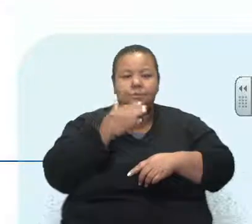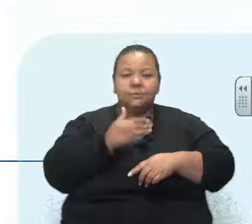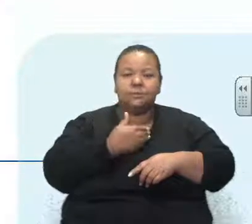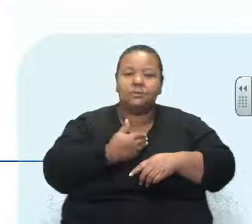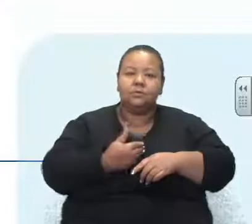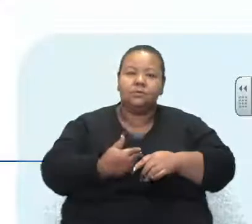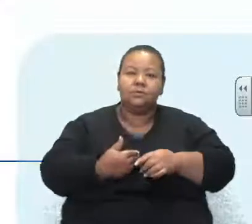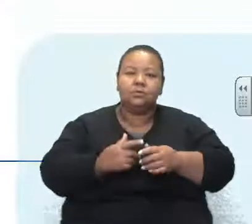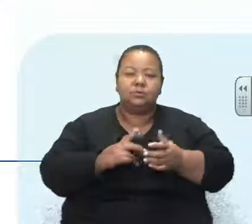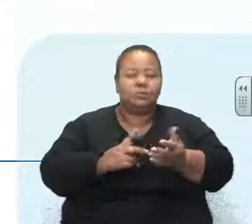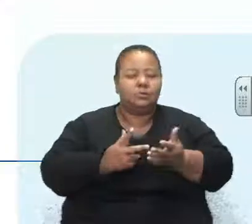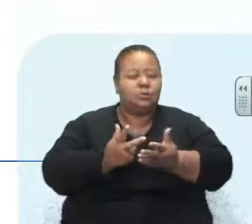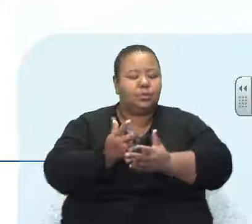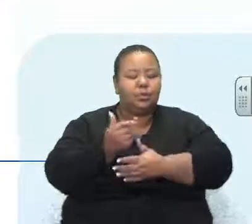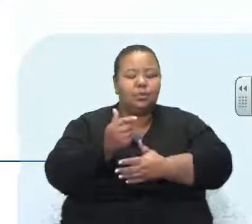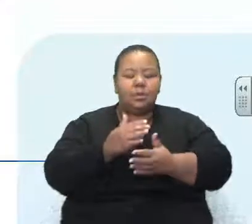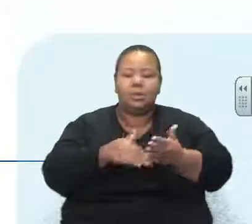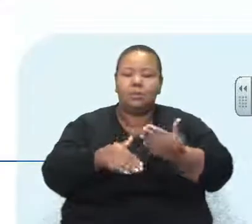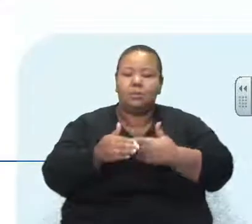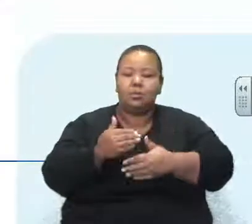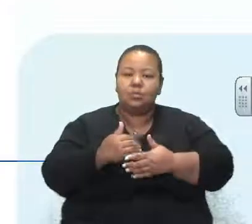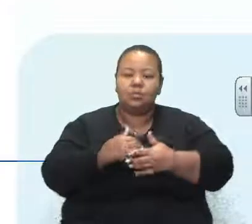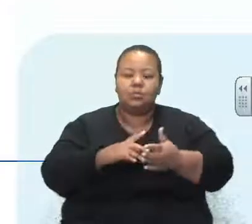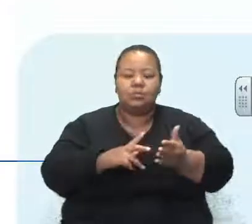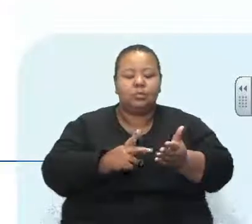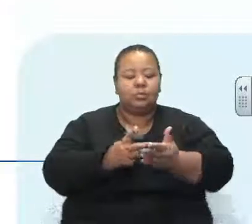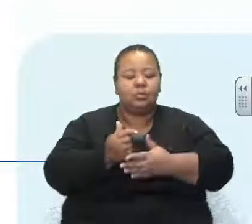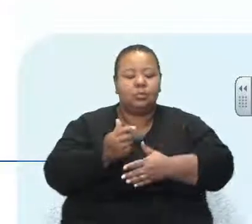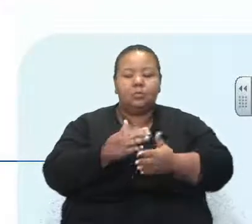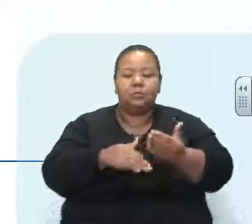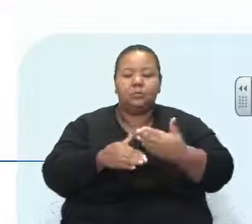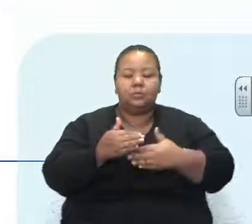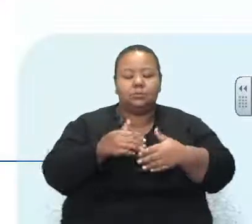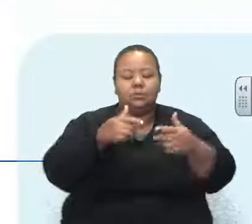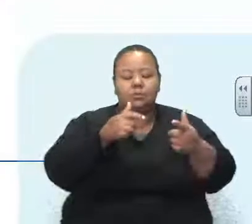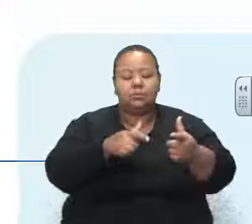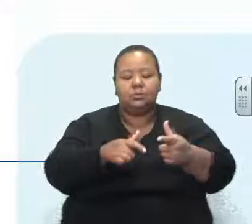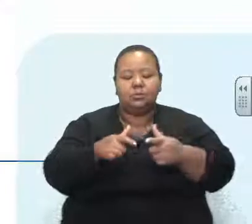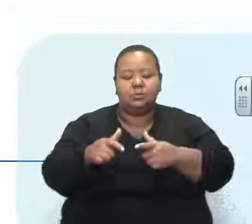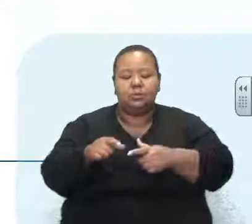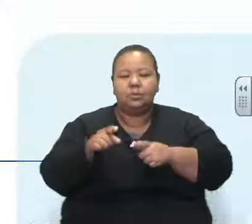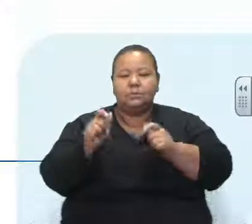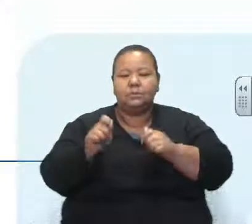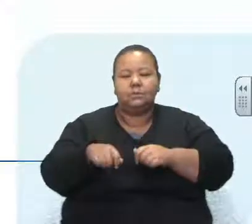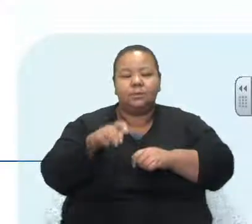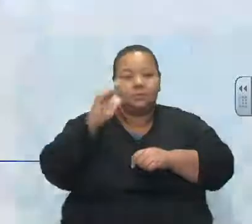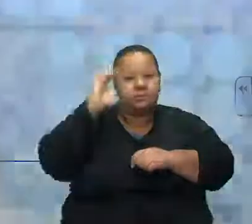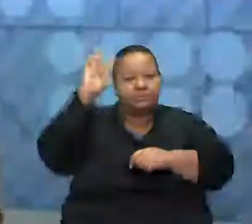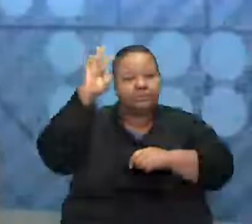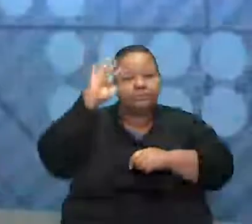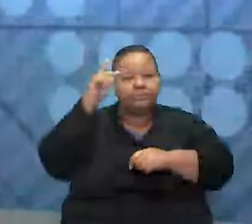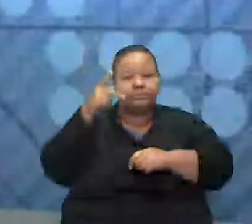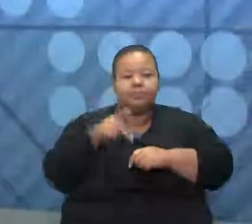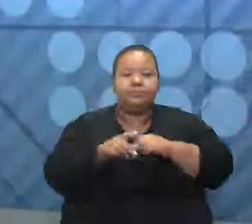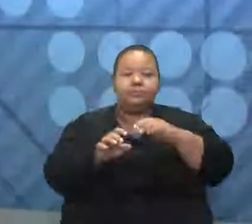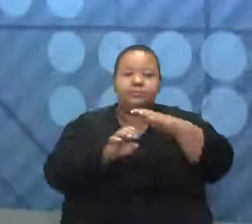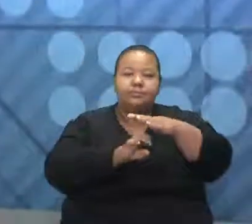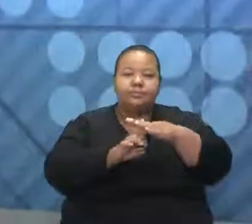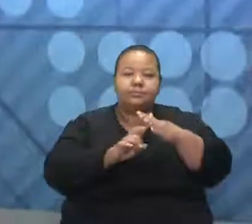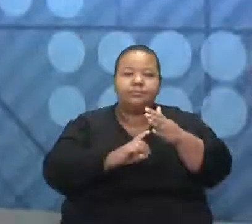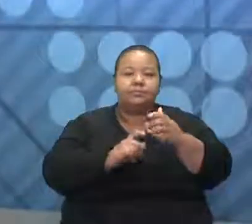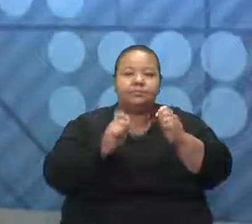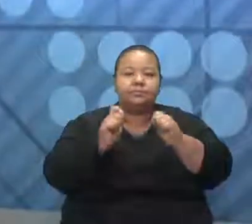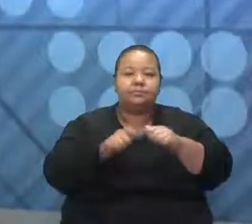compra tudo. Ele compra todas as áreas que você pode pensar de uma empresa. Ele precisa